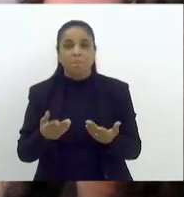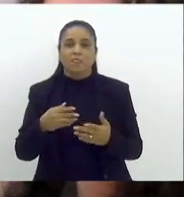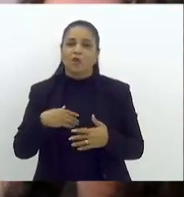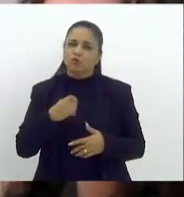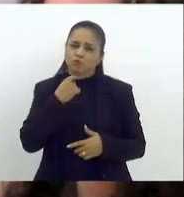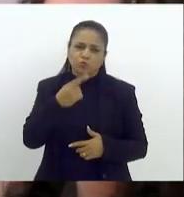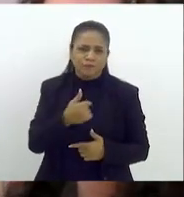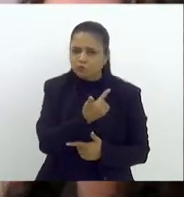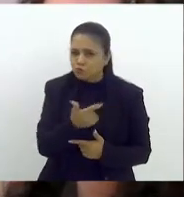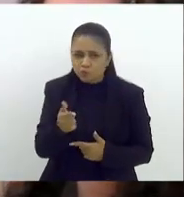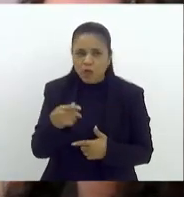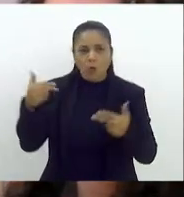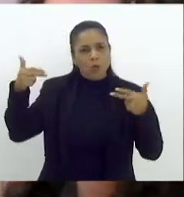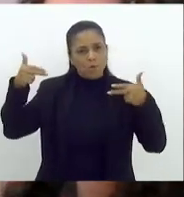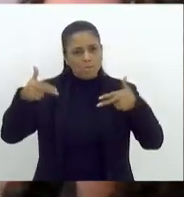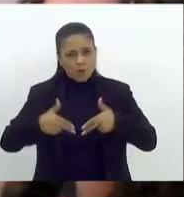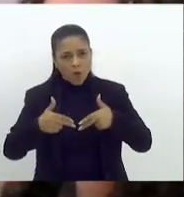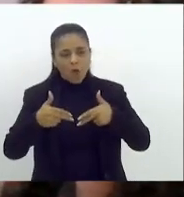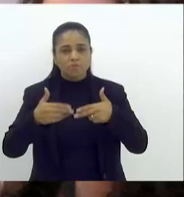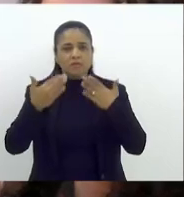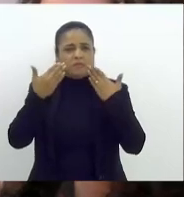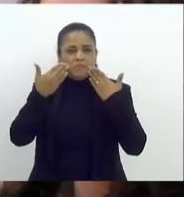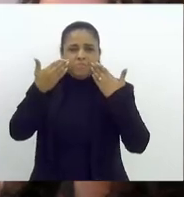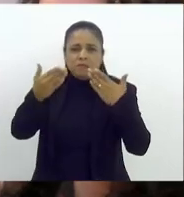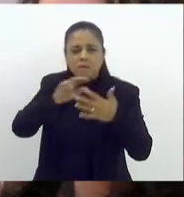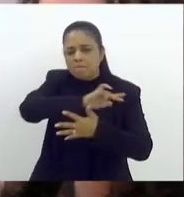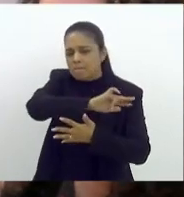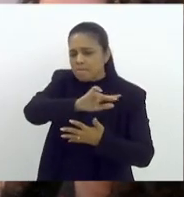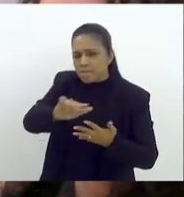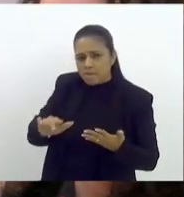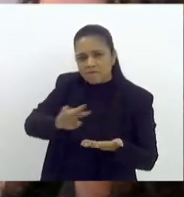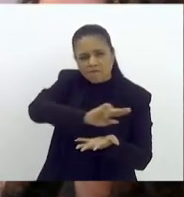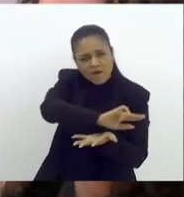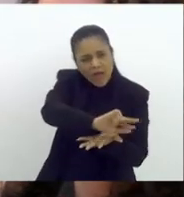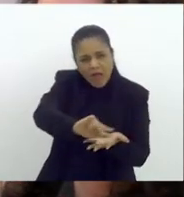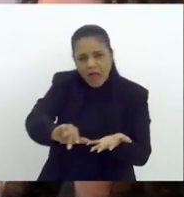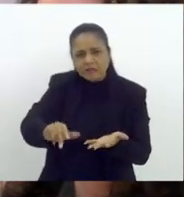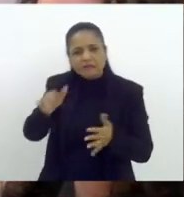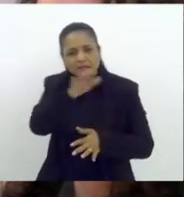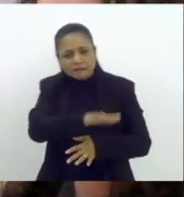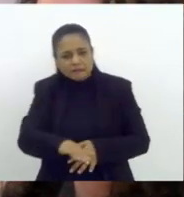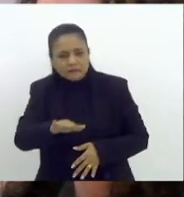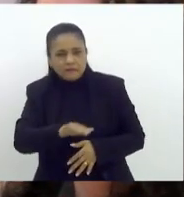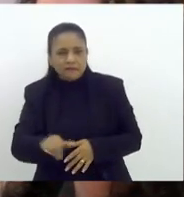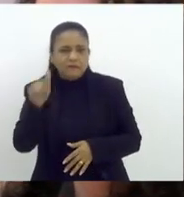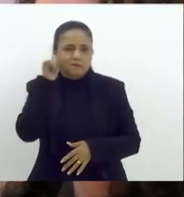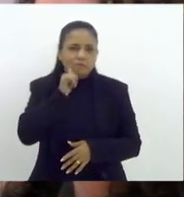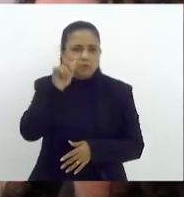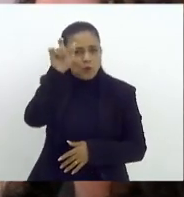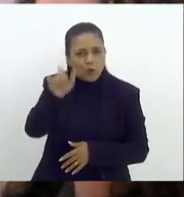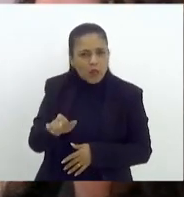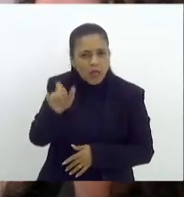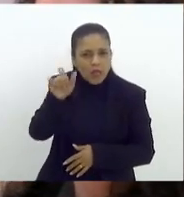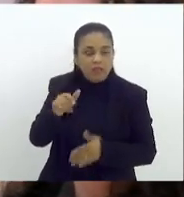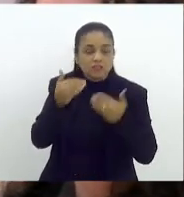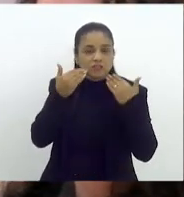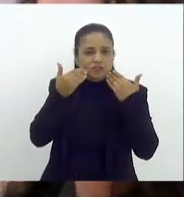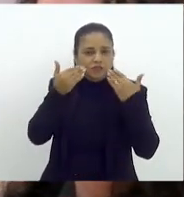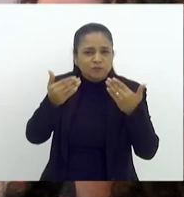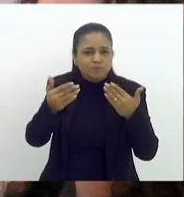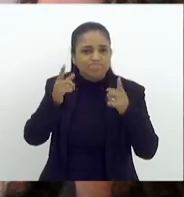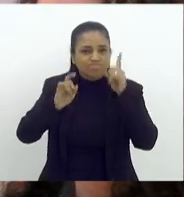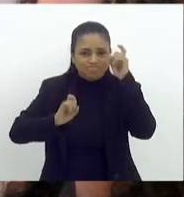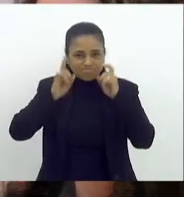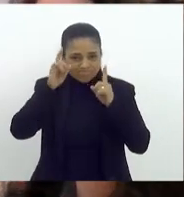o Hip Hop É também essa expressão de diversidade temos mulheres temos crianças e diversidade de expressão também